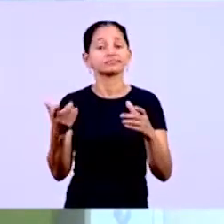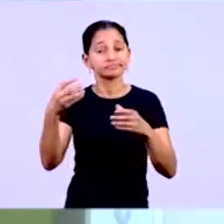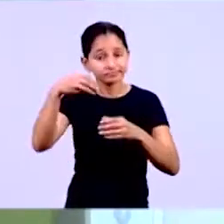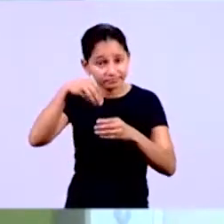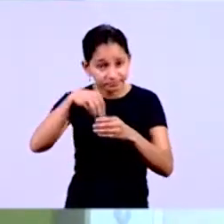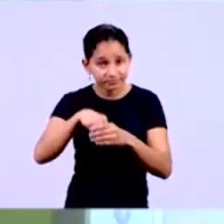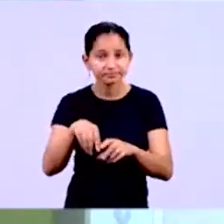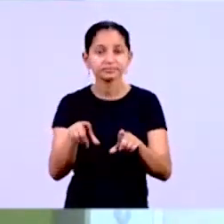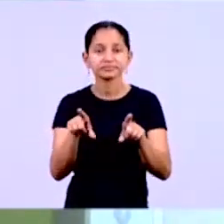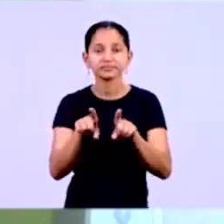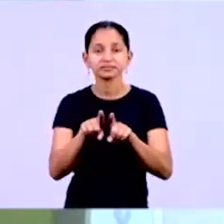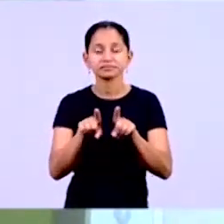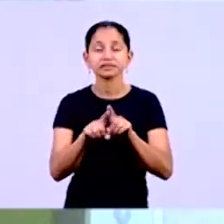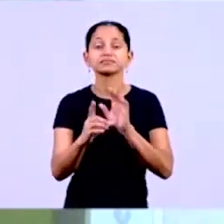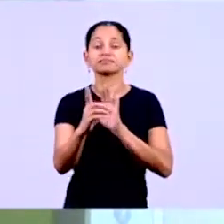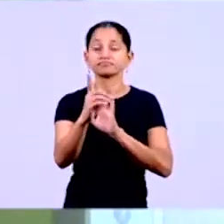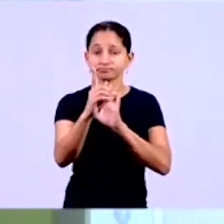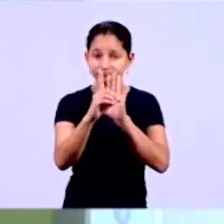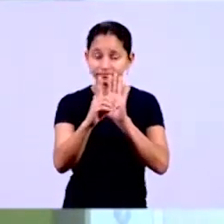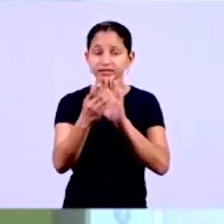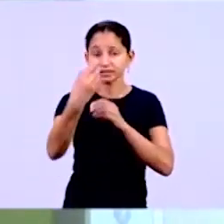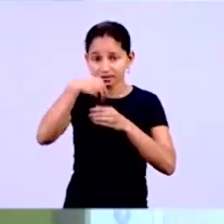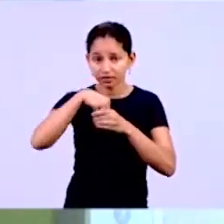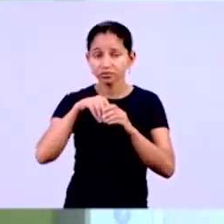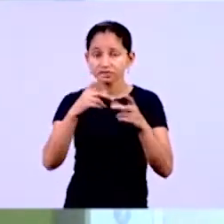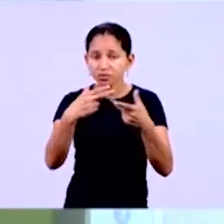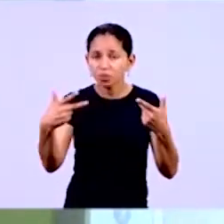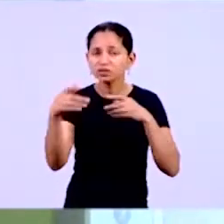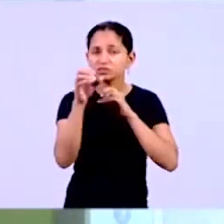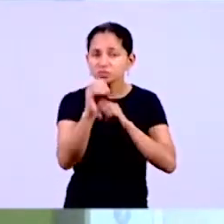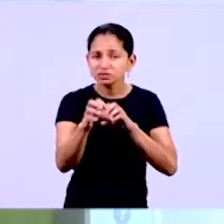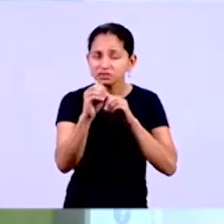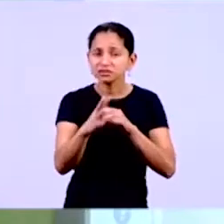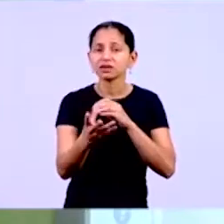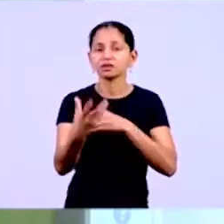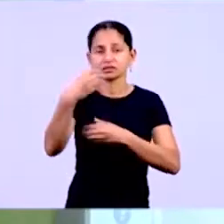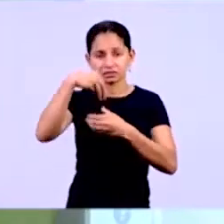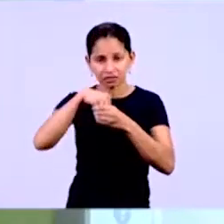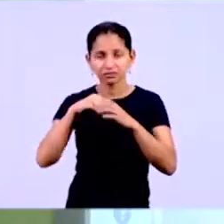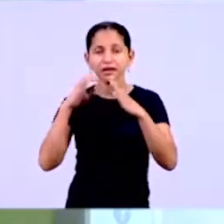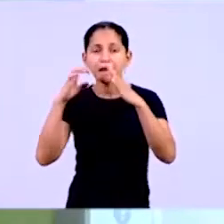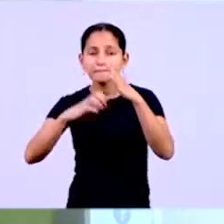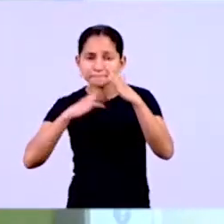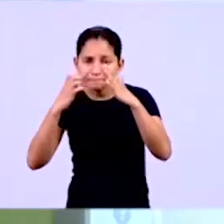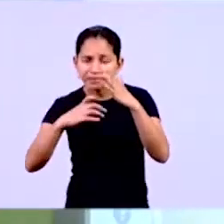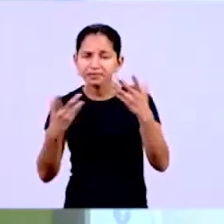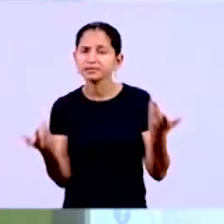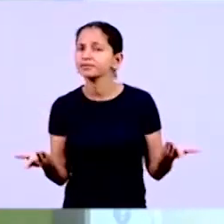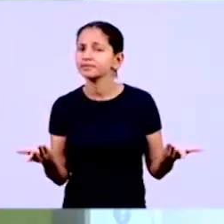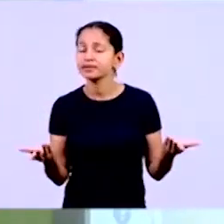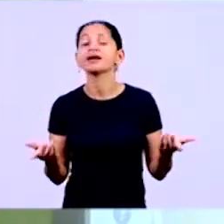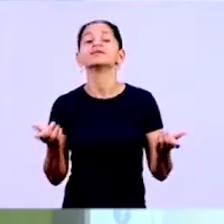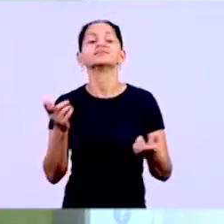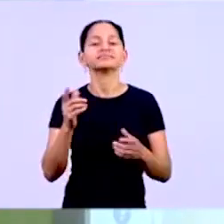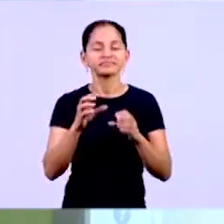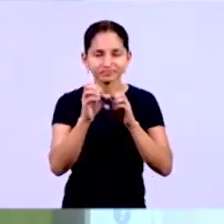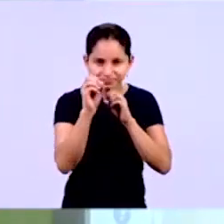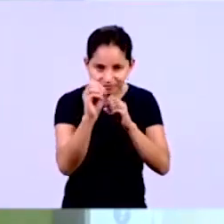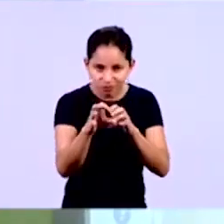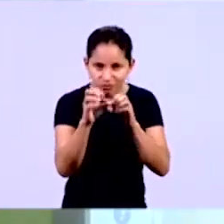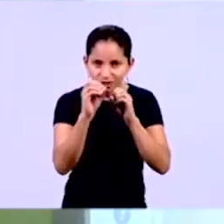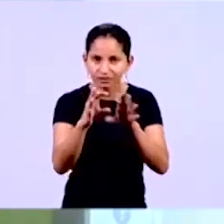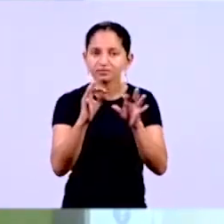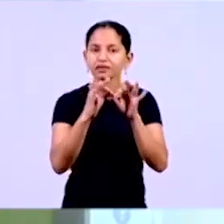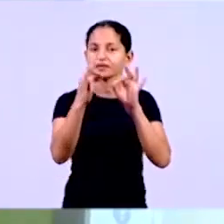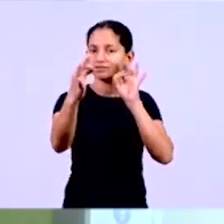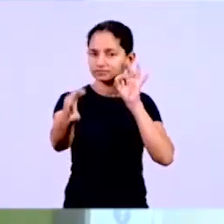nos pontos, na educação. Olha o que vocês estão tendo. Vocês estão tendo educação à distância, né,